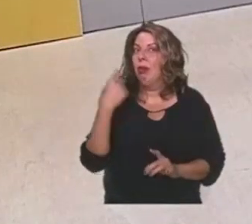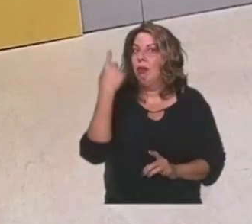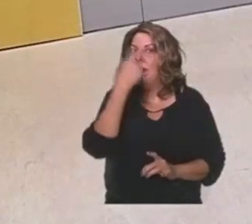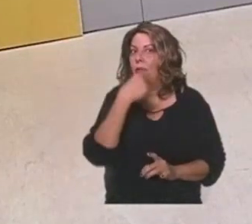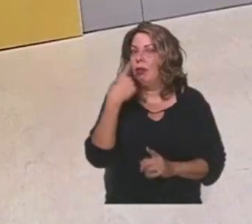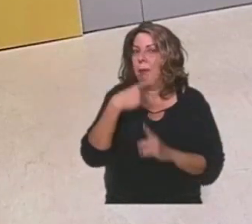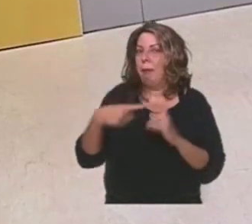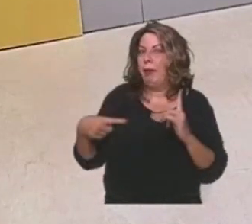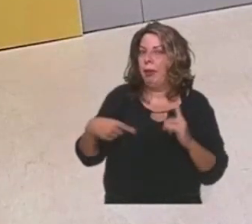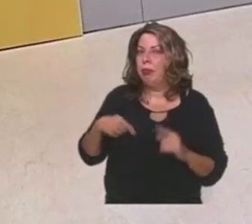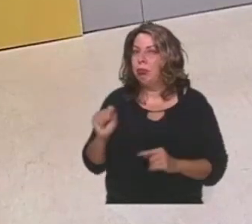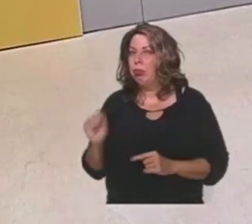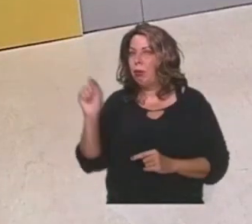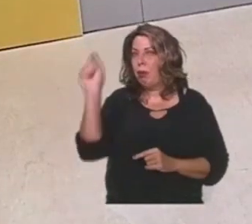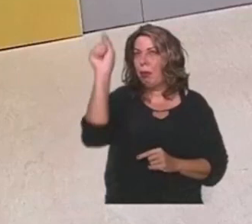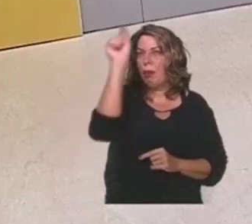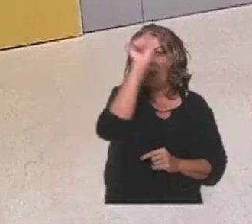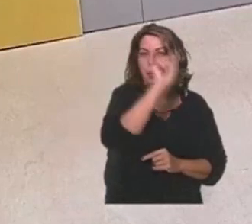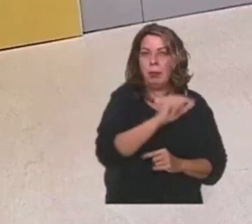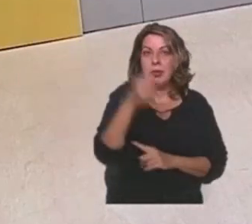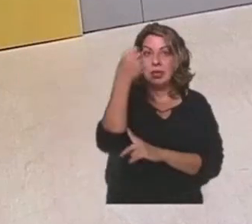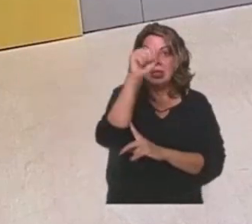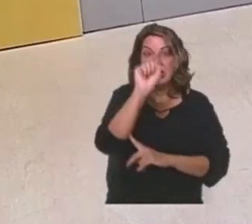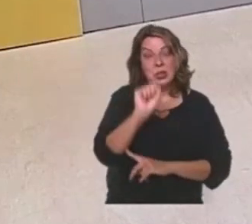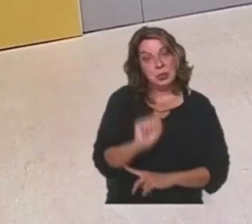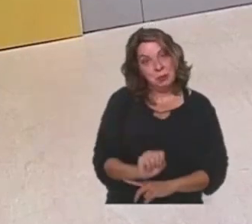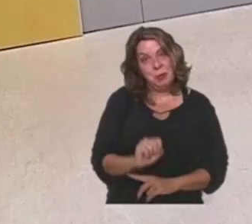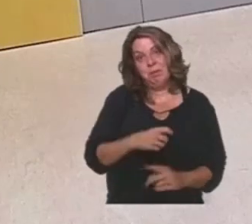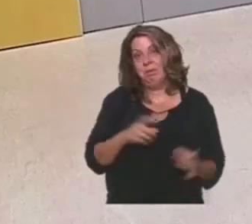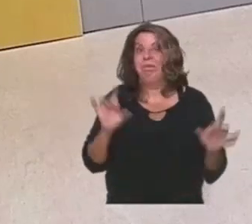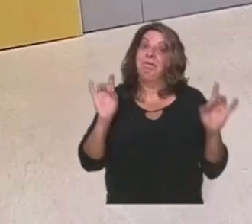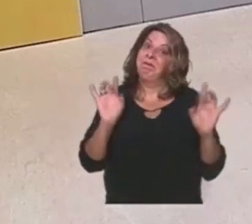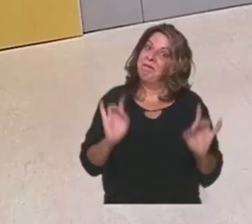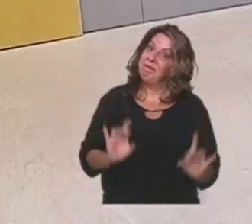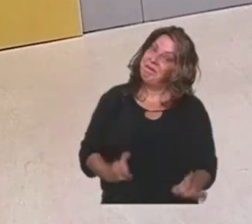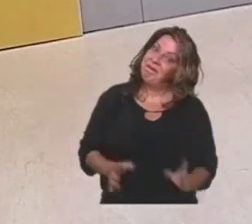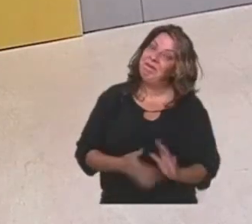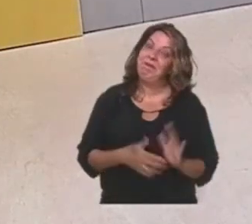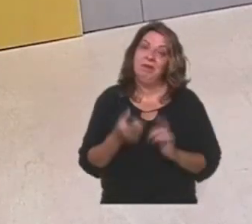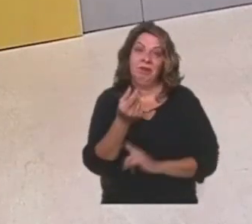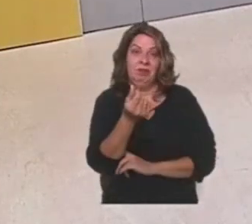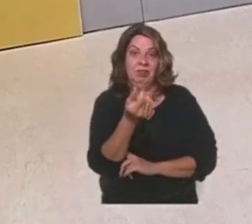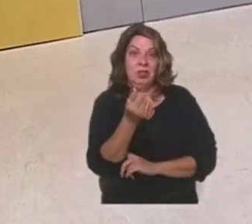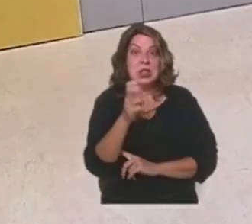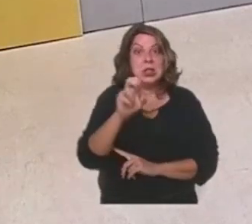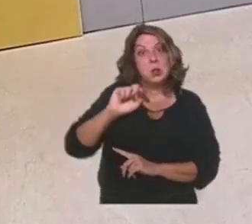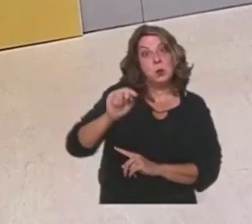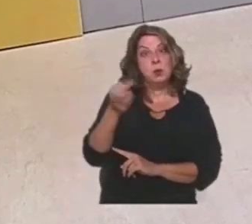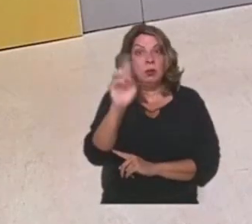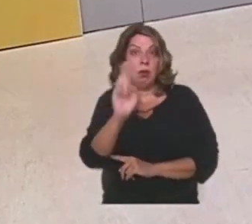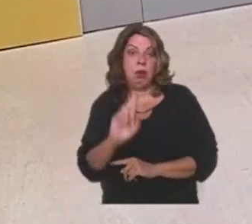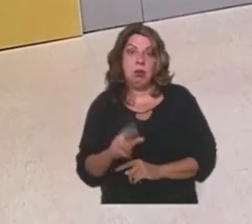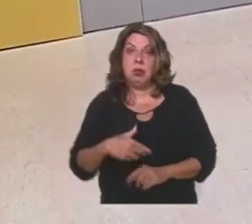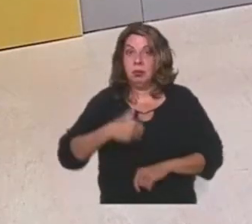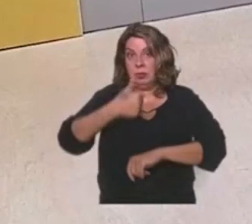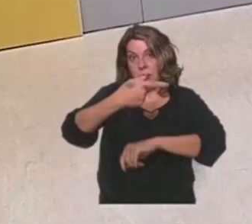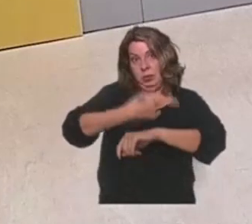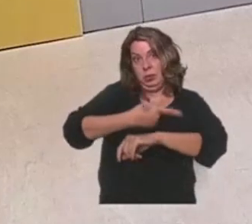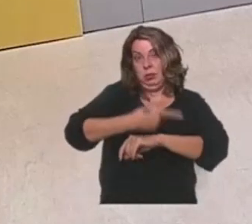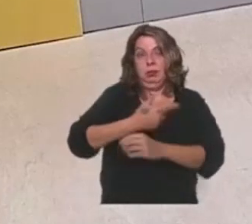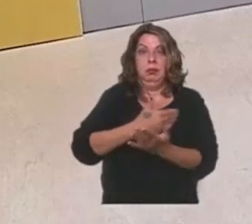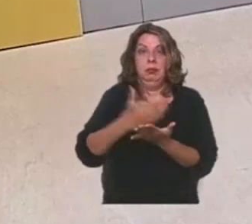Sergipe, com o um especial Cajucap Independência. Com o valor de R$5.000, a gente começa o nosso primeiro